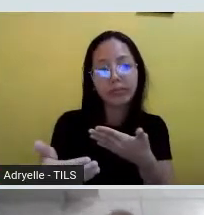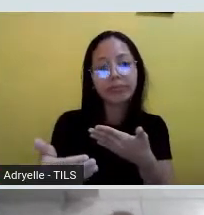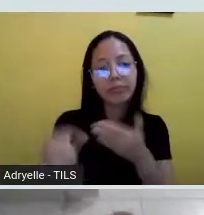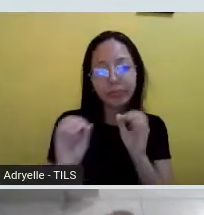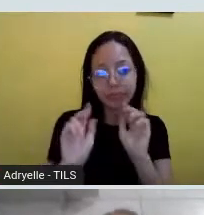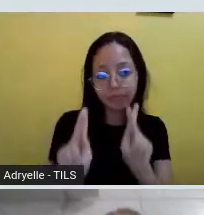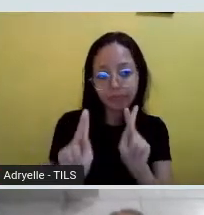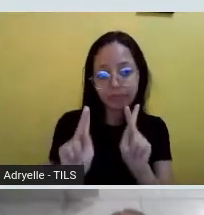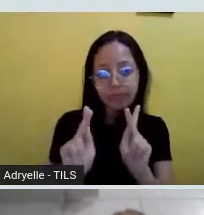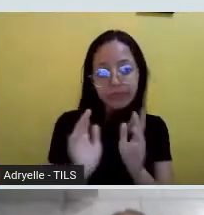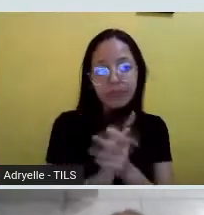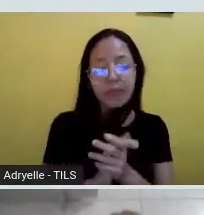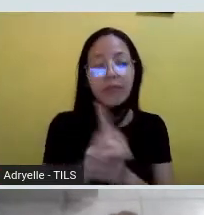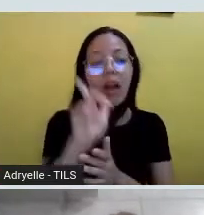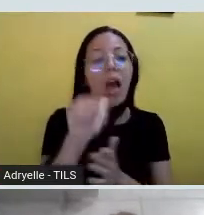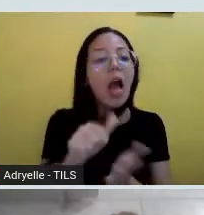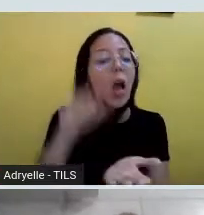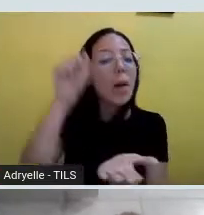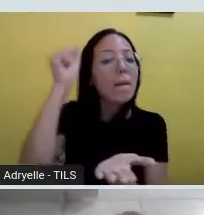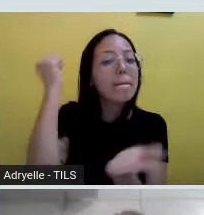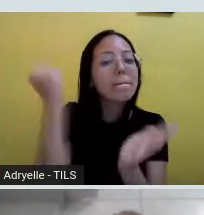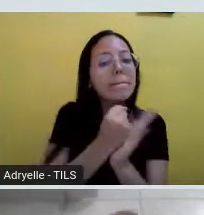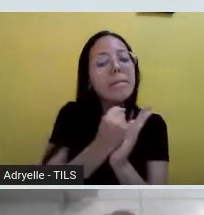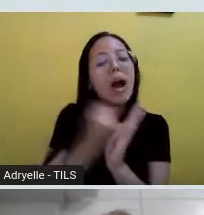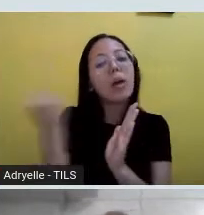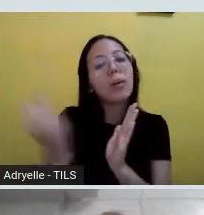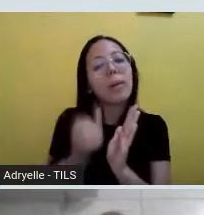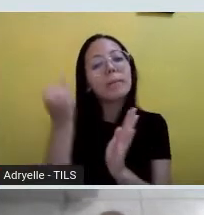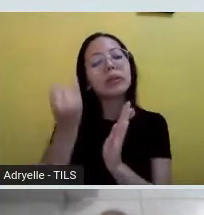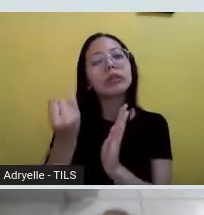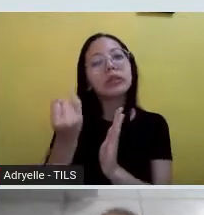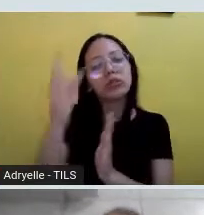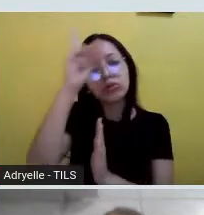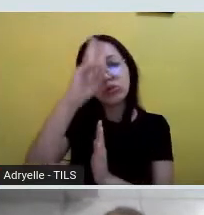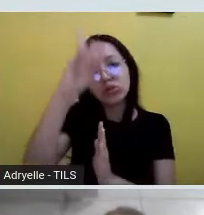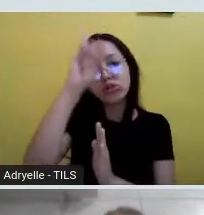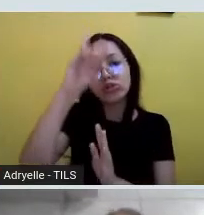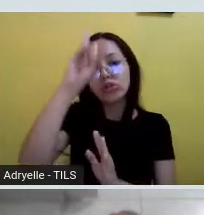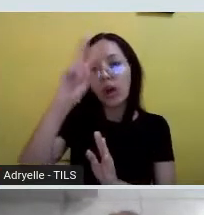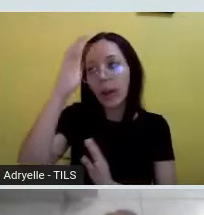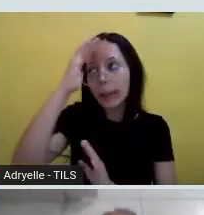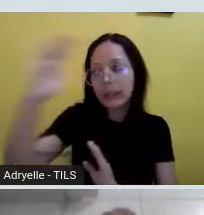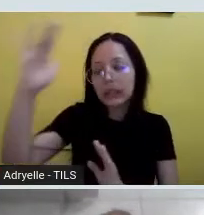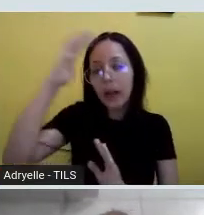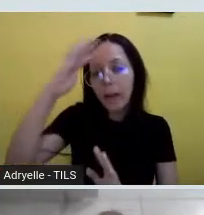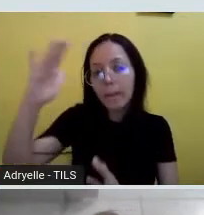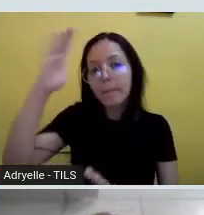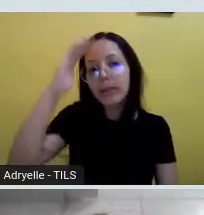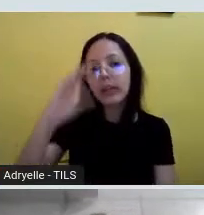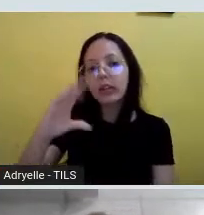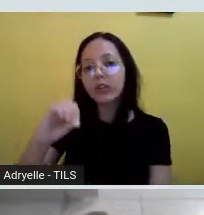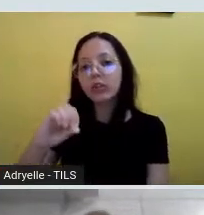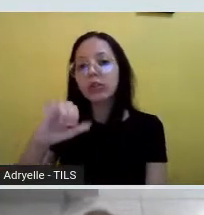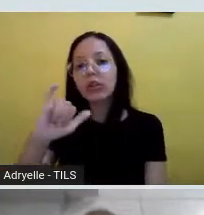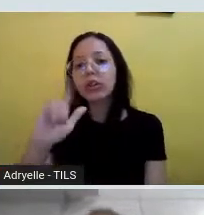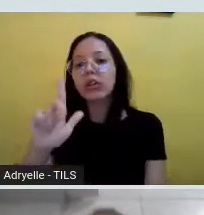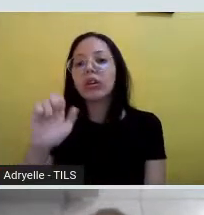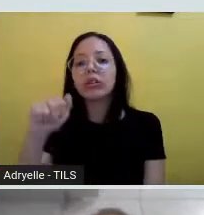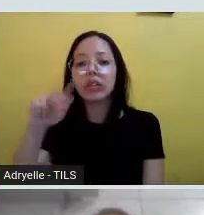certo? Que é um marco importante para a história do pensamento ocidental e para o surgimento